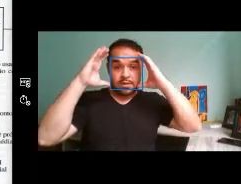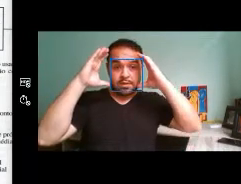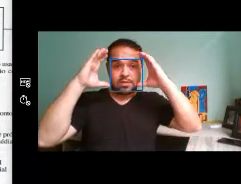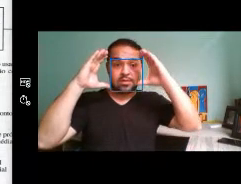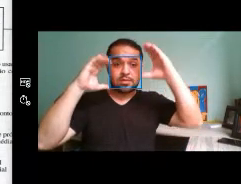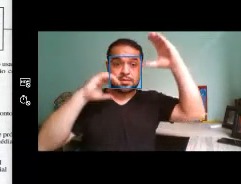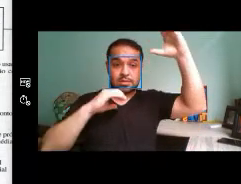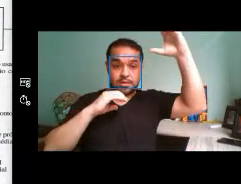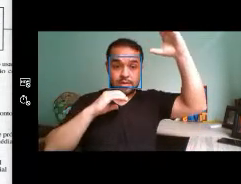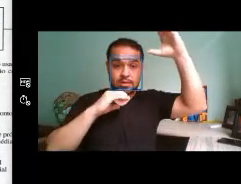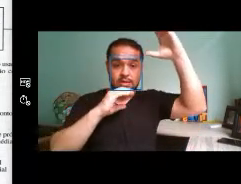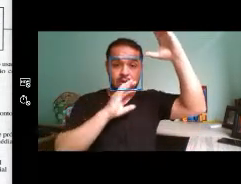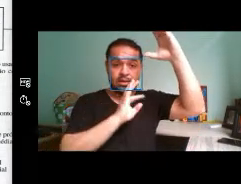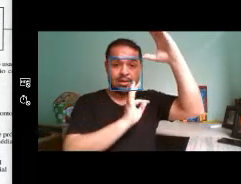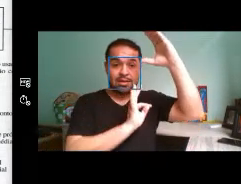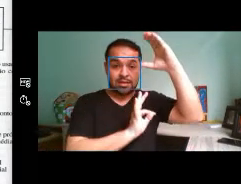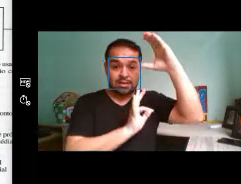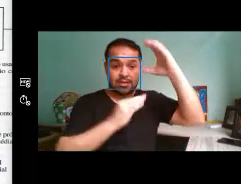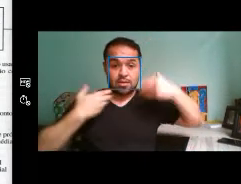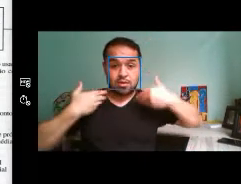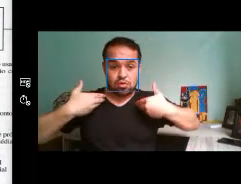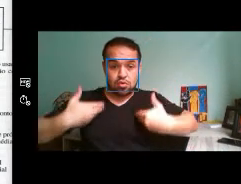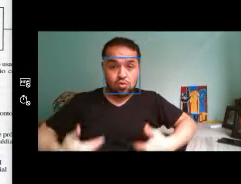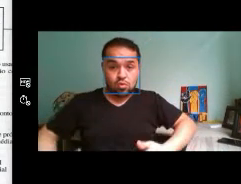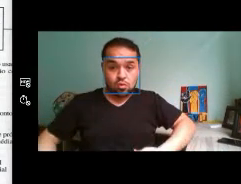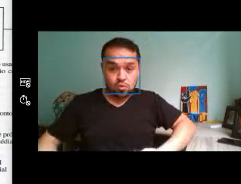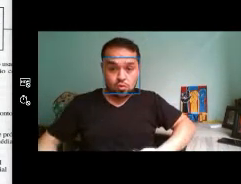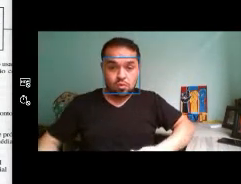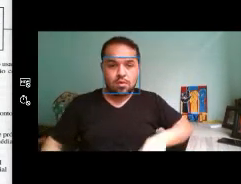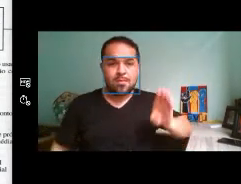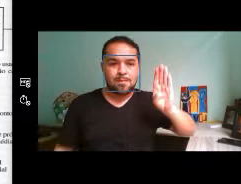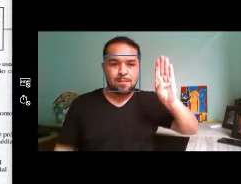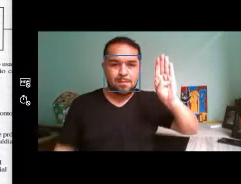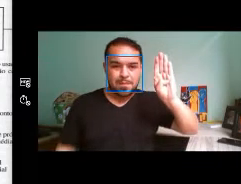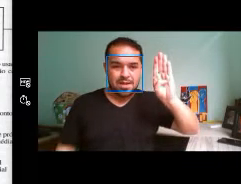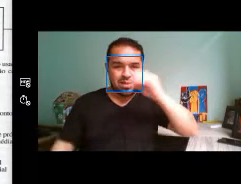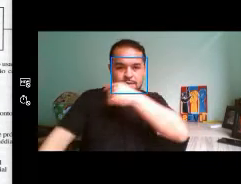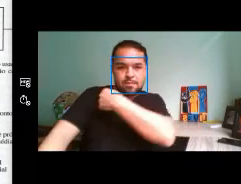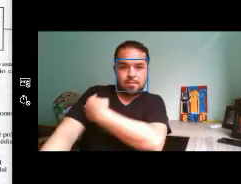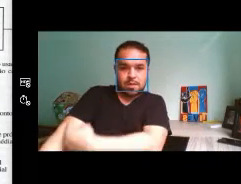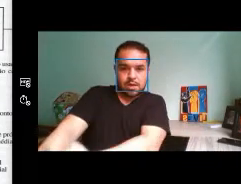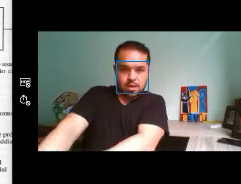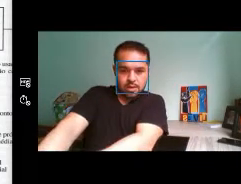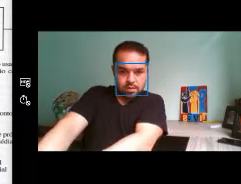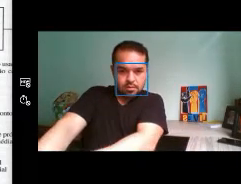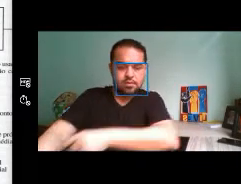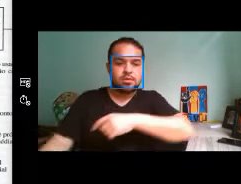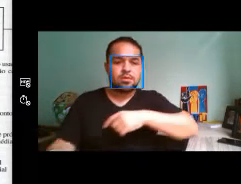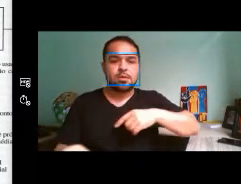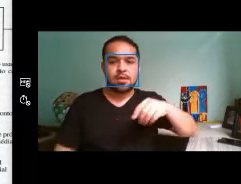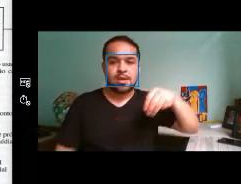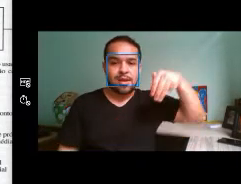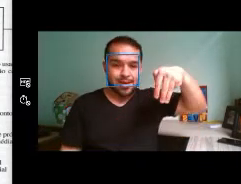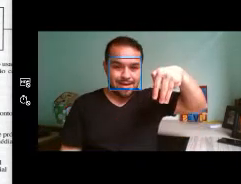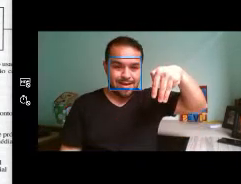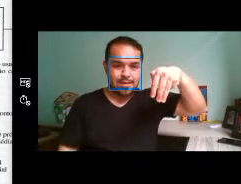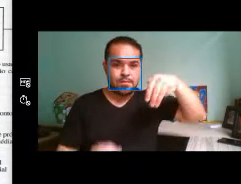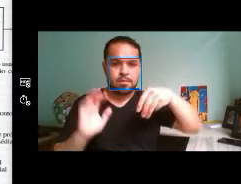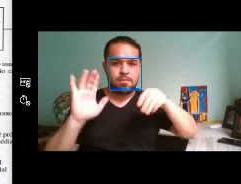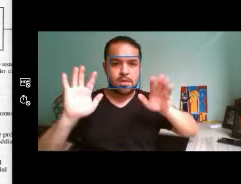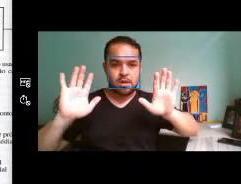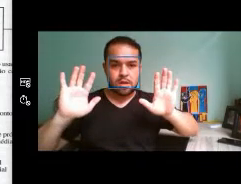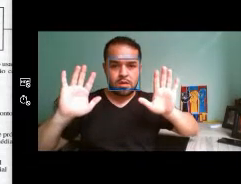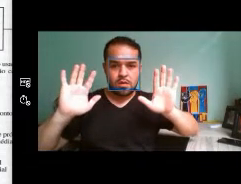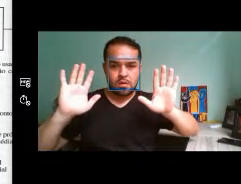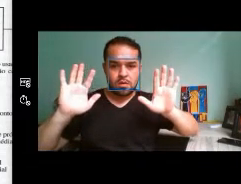C. Dentro da cabeça, os sublocais. Para tronco, T. Dentro da cabeça, os sublocais. Para braço,